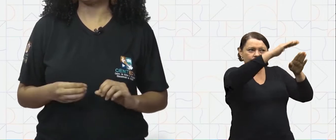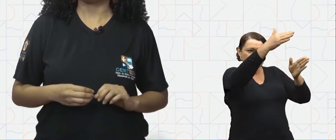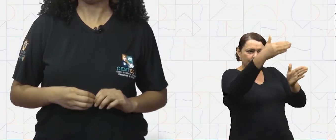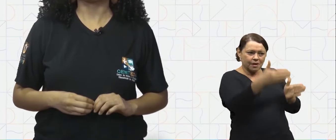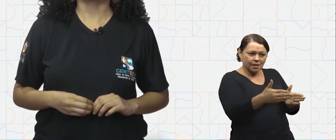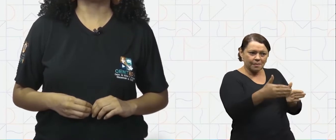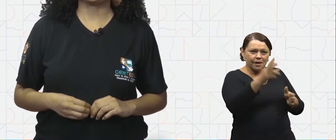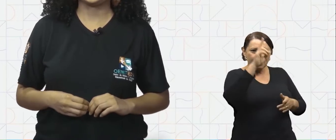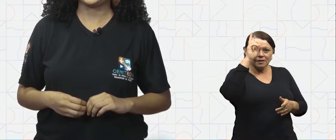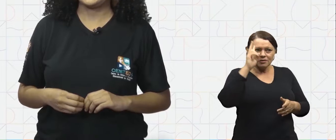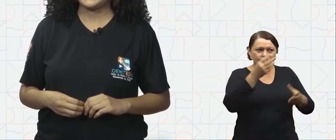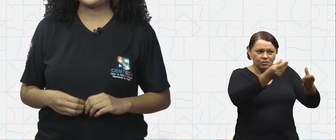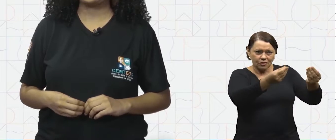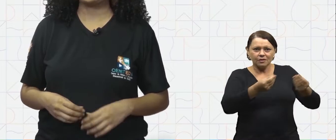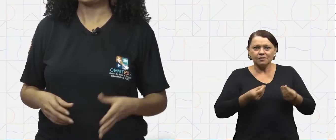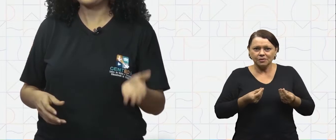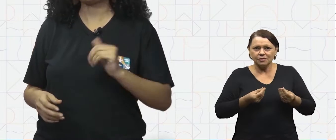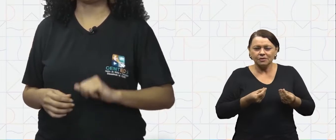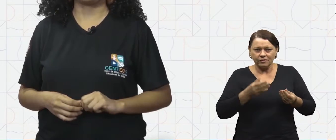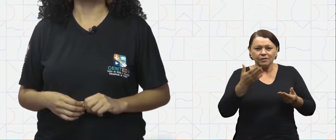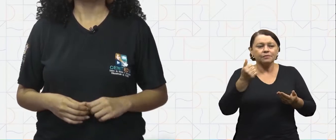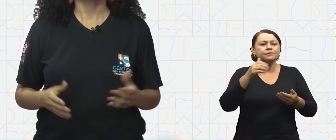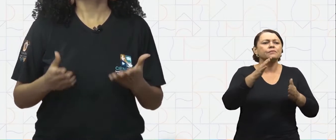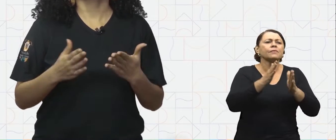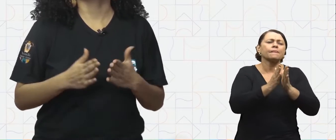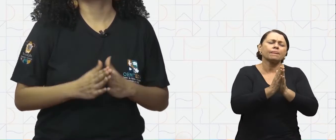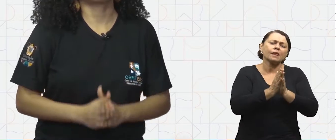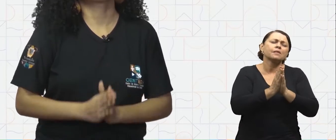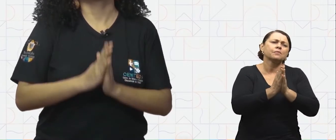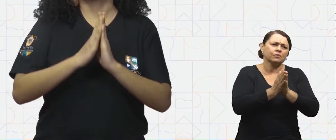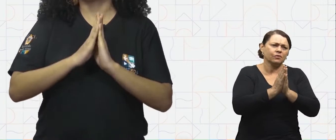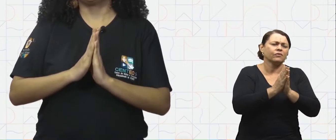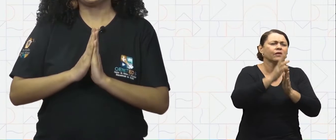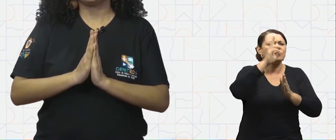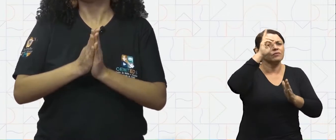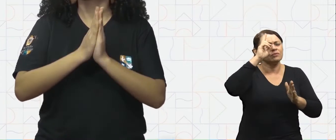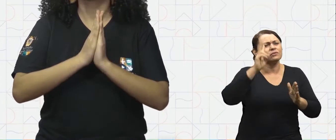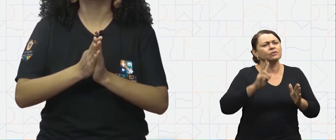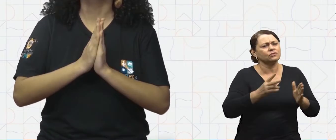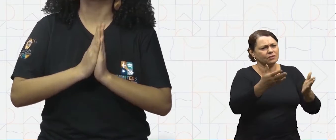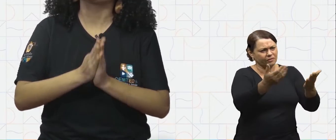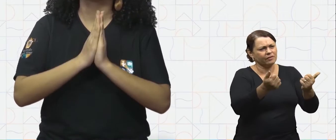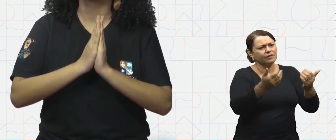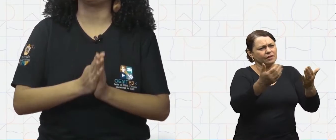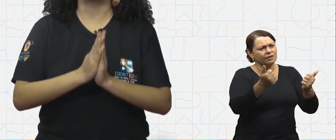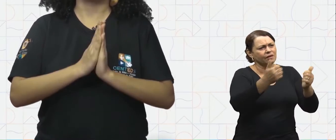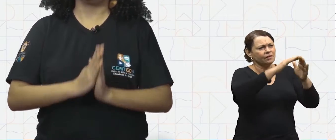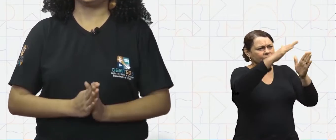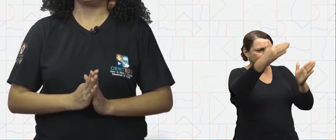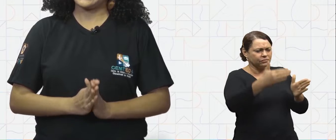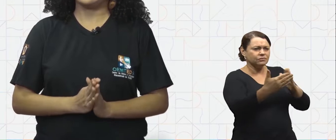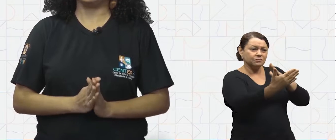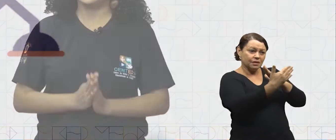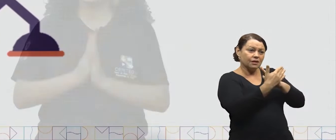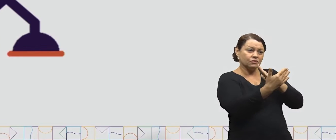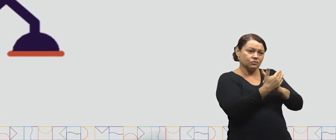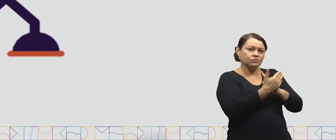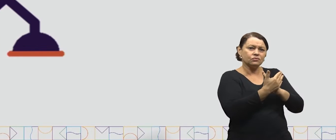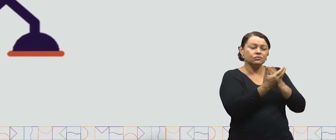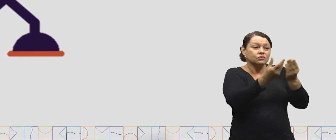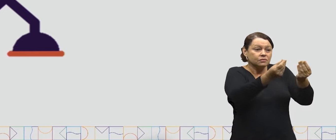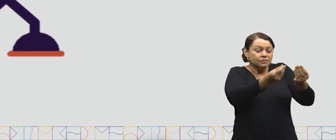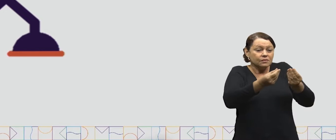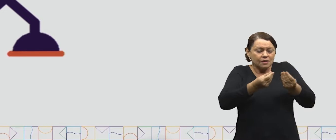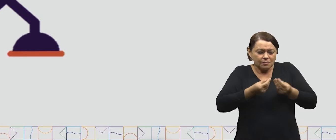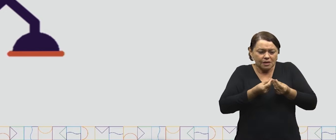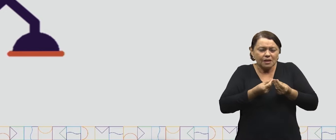o tipo de narrador que essa história tem? Vamos lá. Dona Máquina de Histórias, será que a senhora pode nos ajudar? Pode